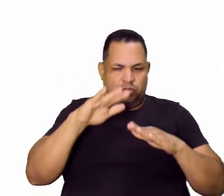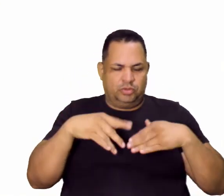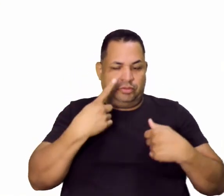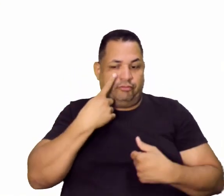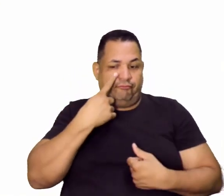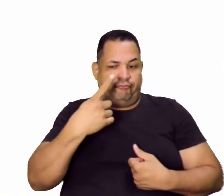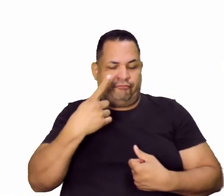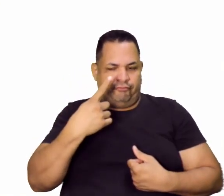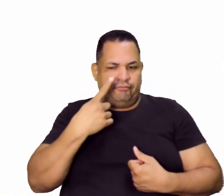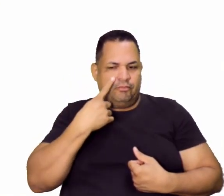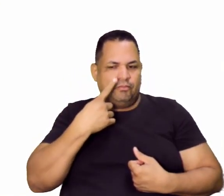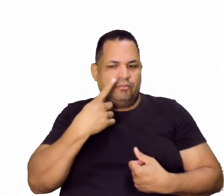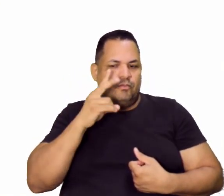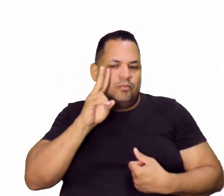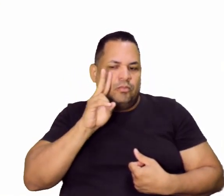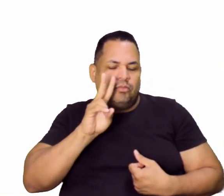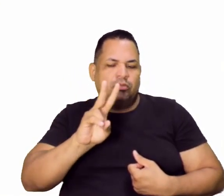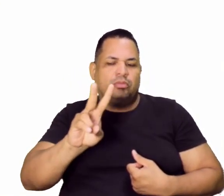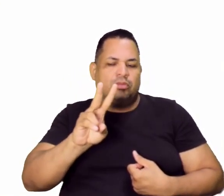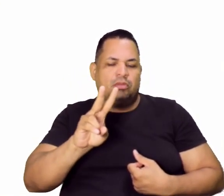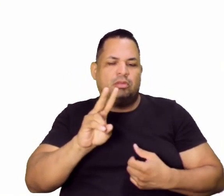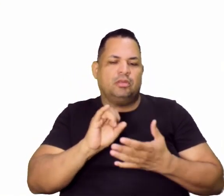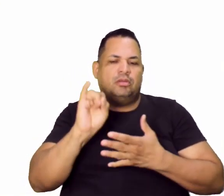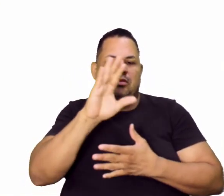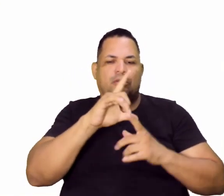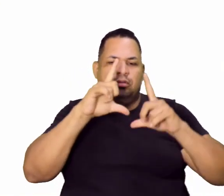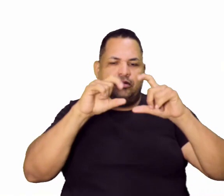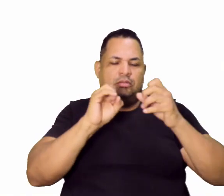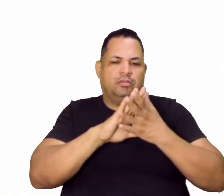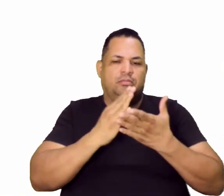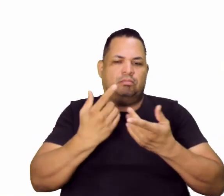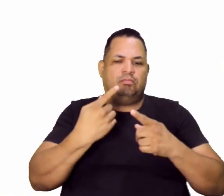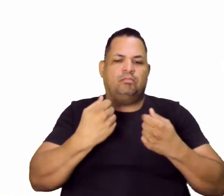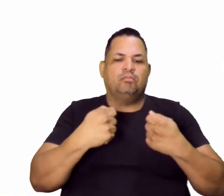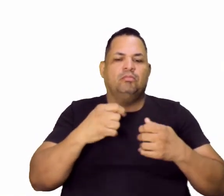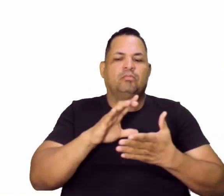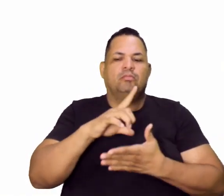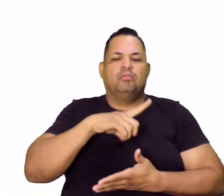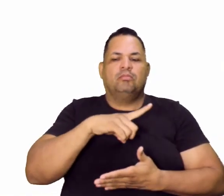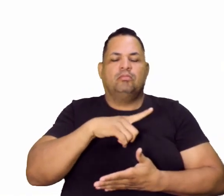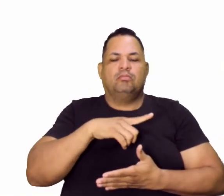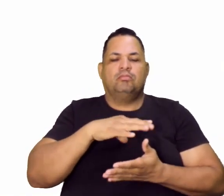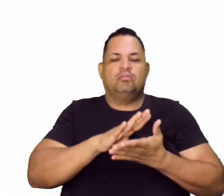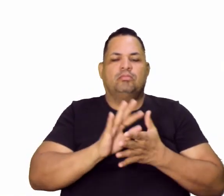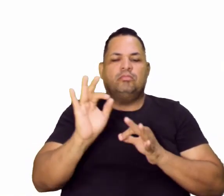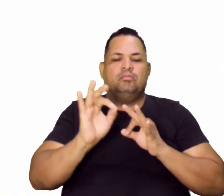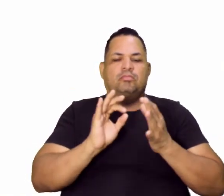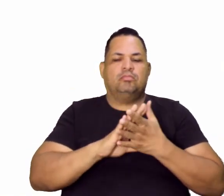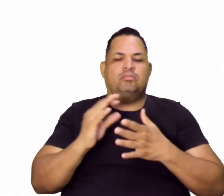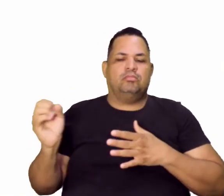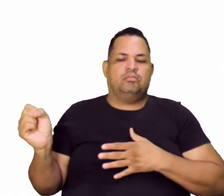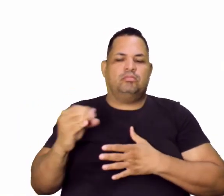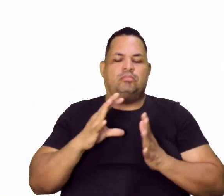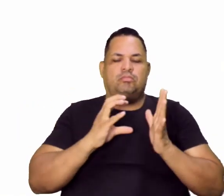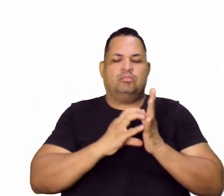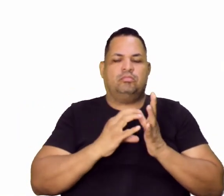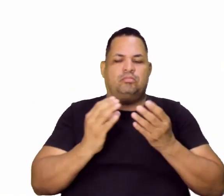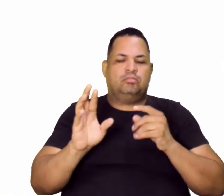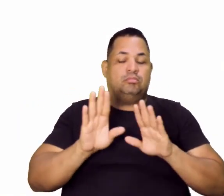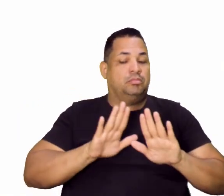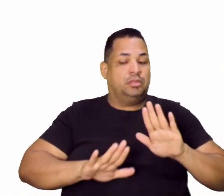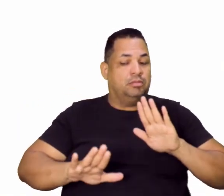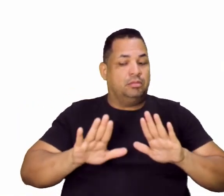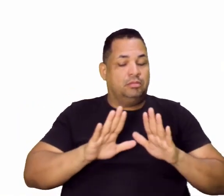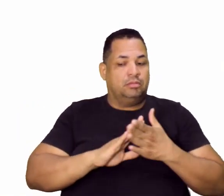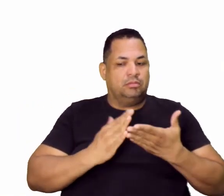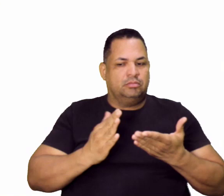imagem fotográfica, pode criar novos símbolos, né, conforme a nossa visão e